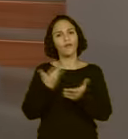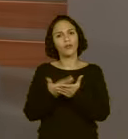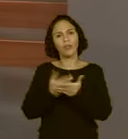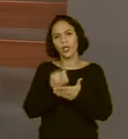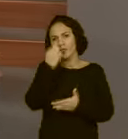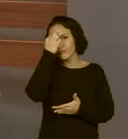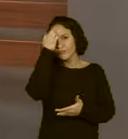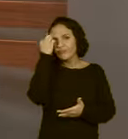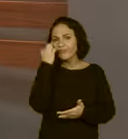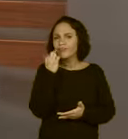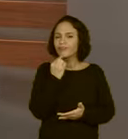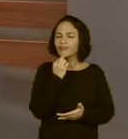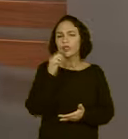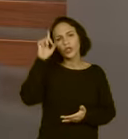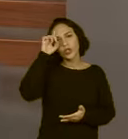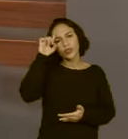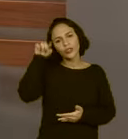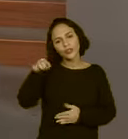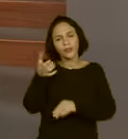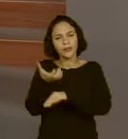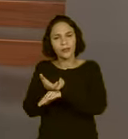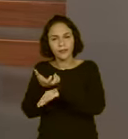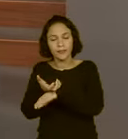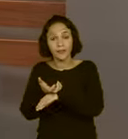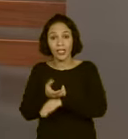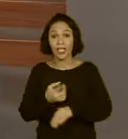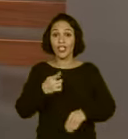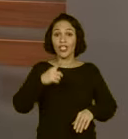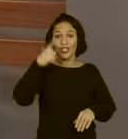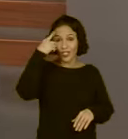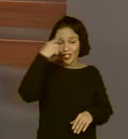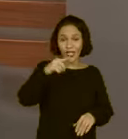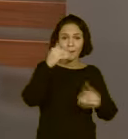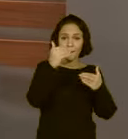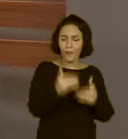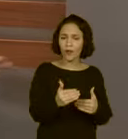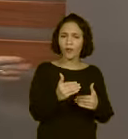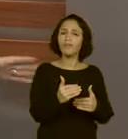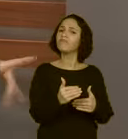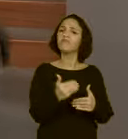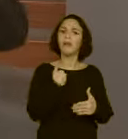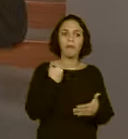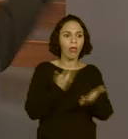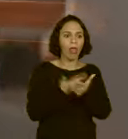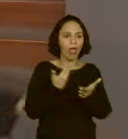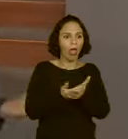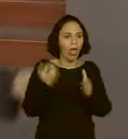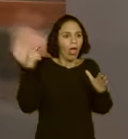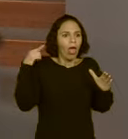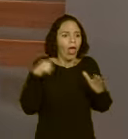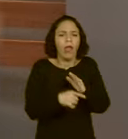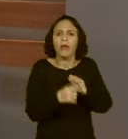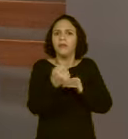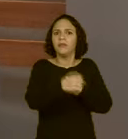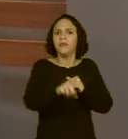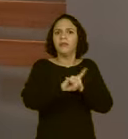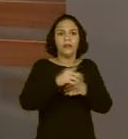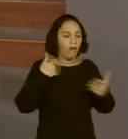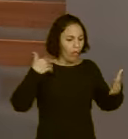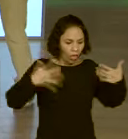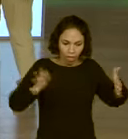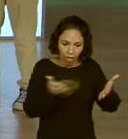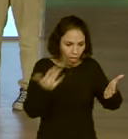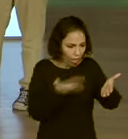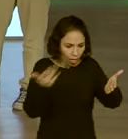meia hora por dia para aquela matéria e no dia da prova eu não vou precisar estudar que nem uma louca, né?